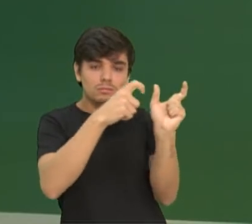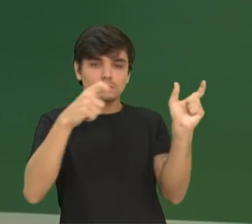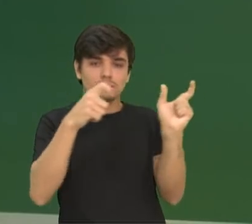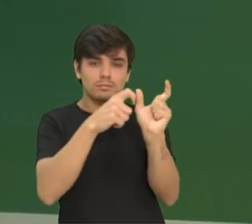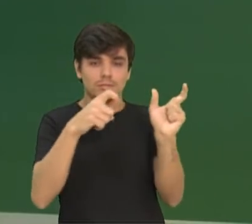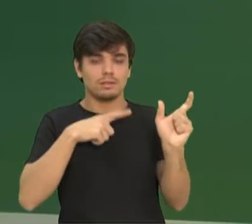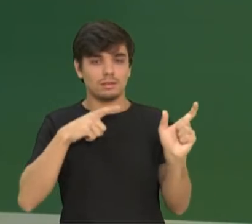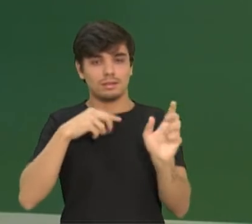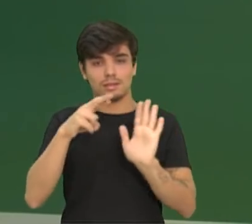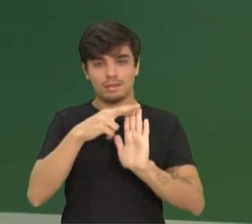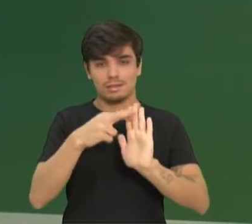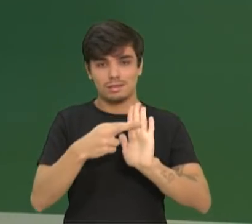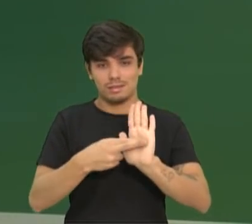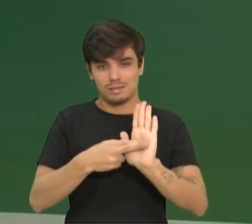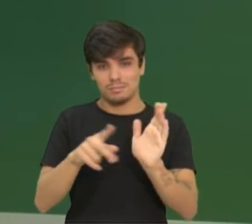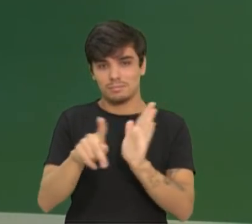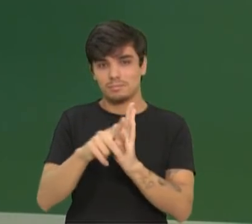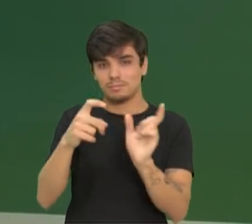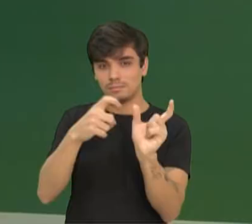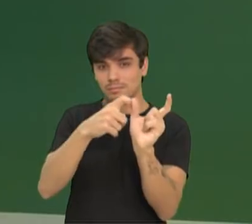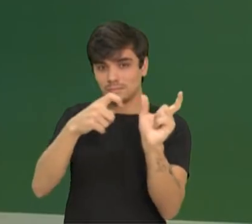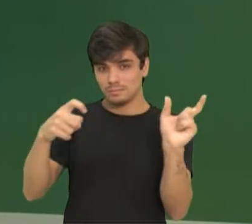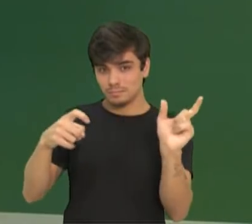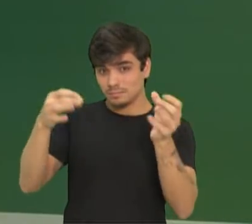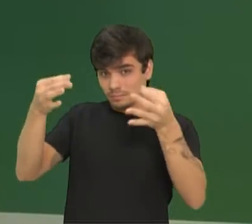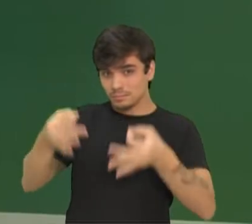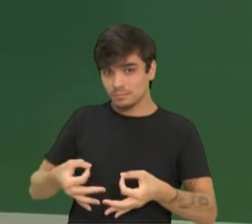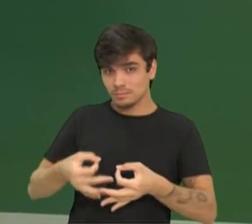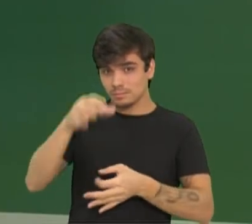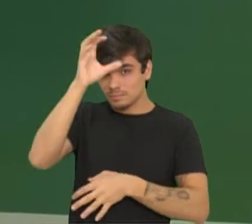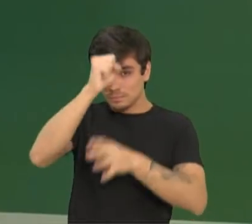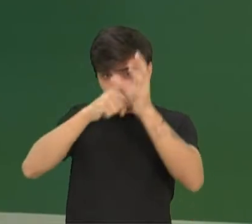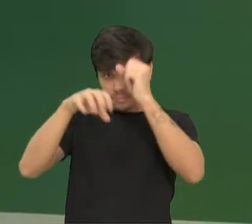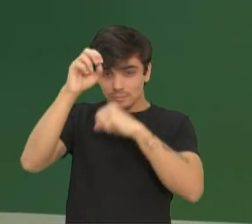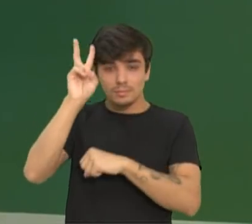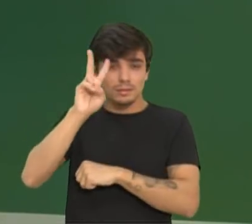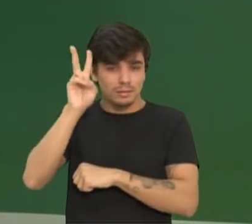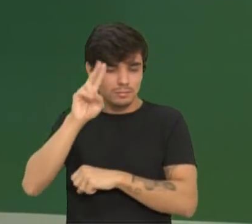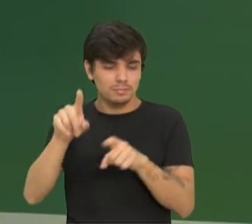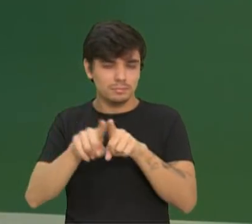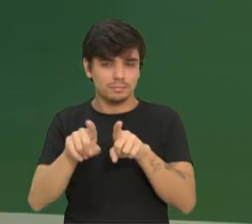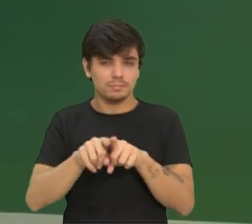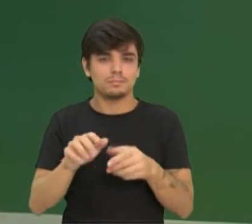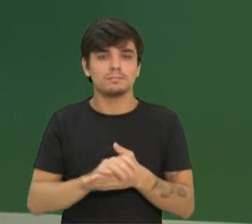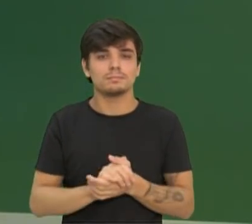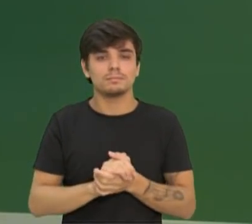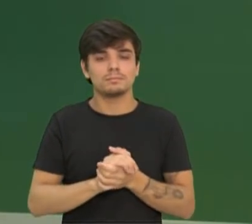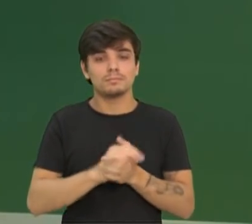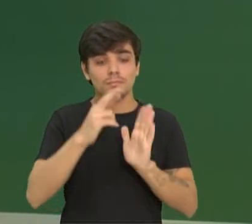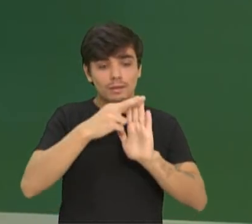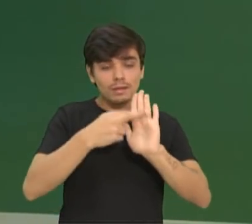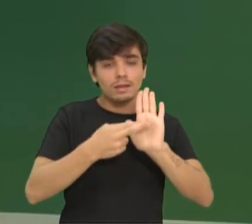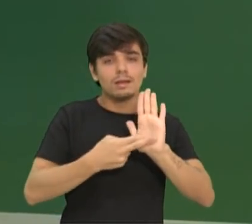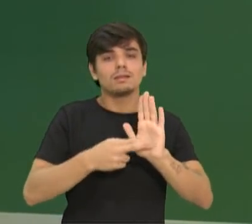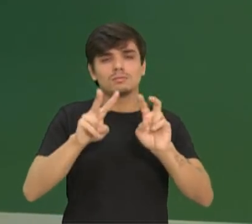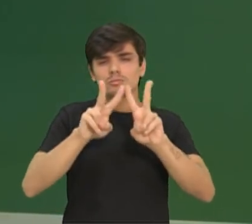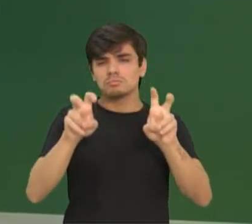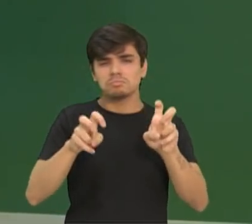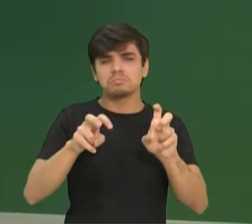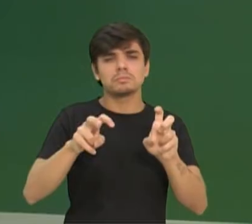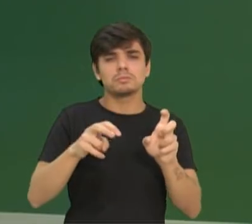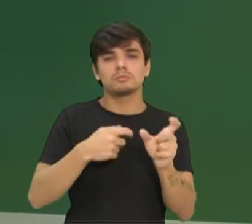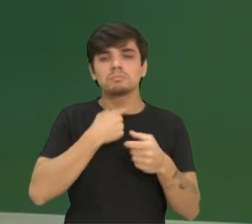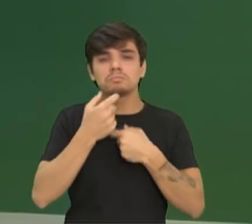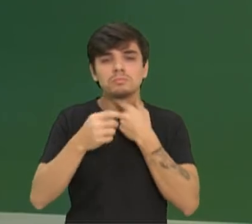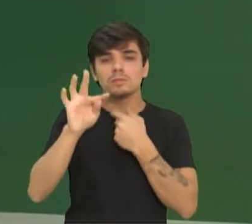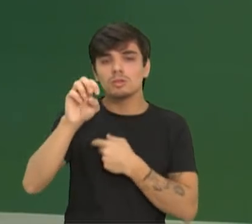a regra das oxítonas, certo? Aprendemos, relembramos também essas regras e revemos também a questão da